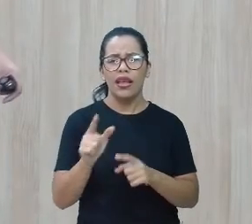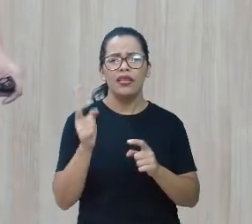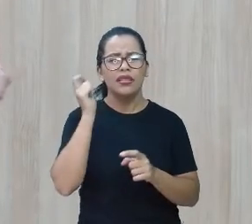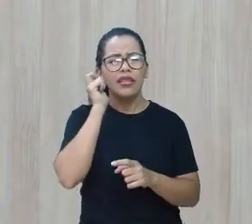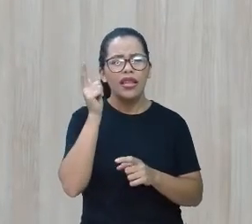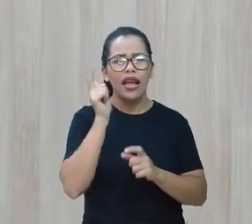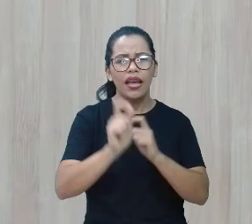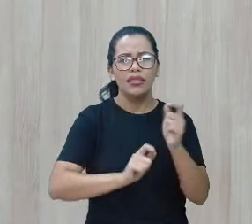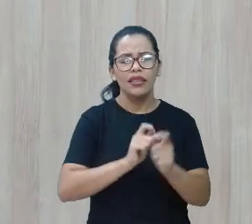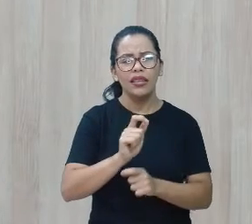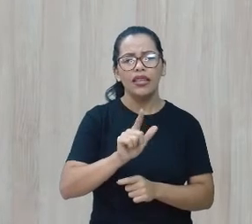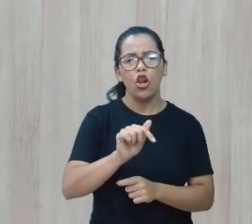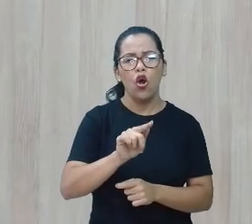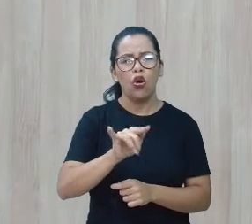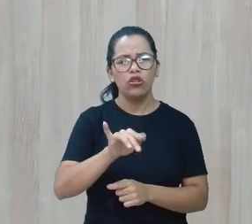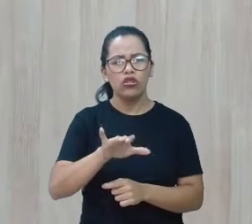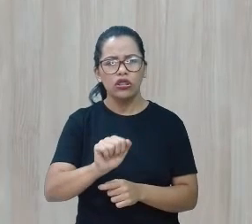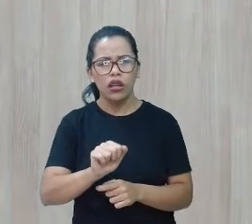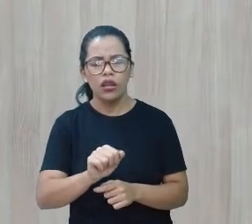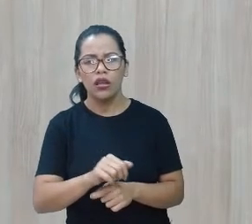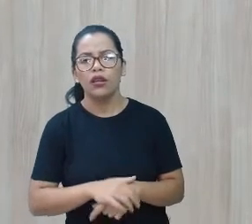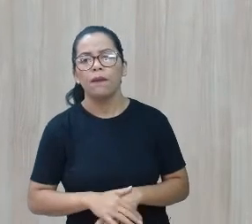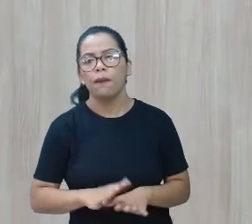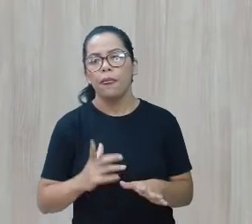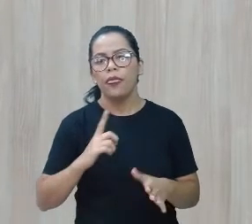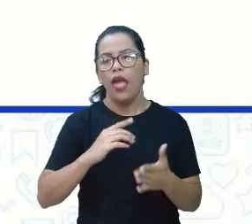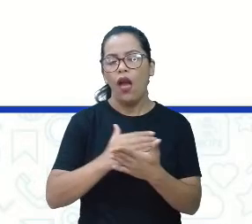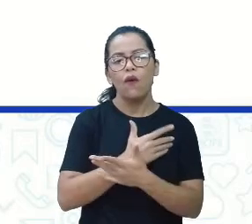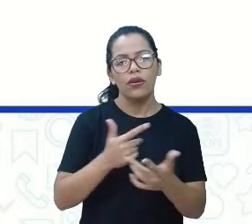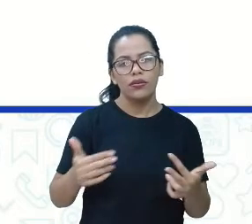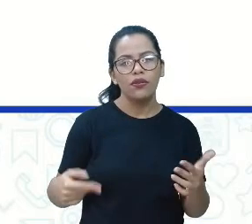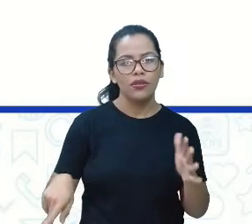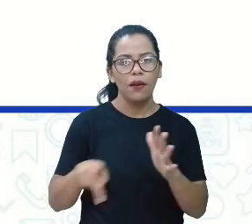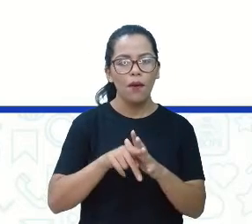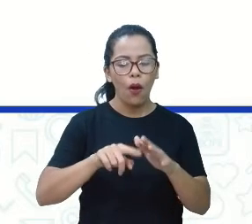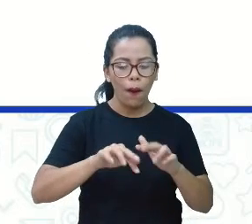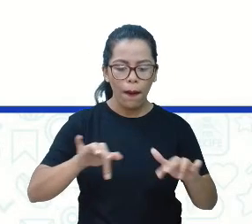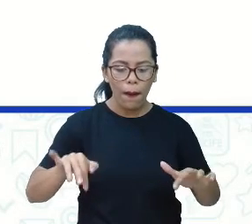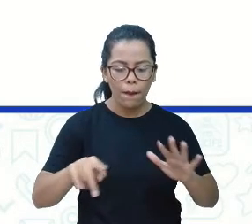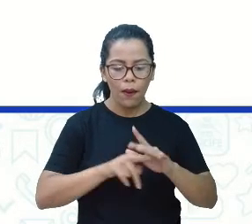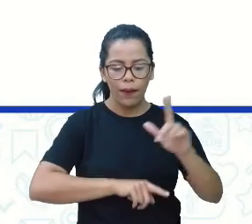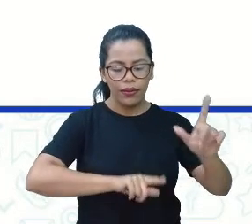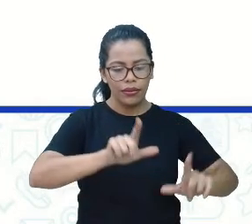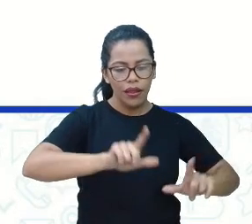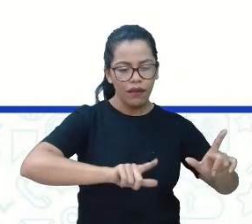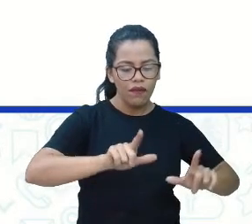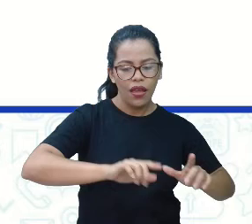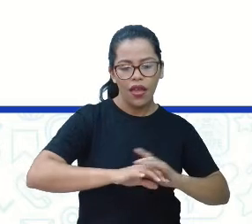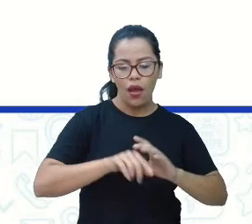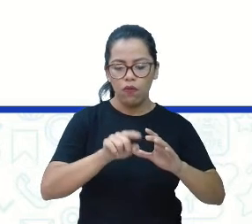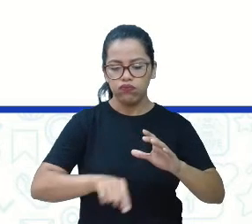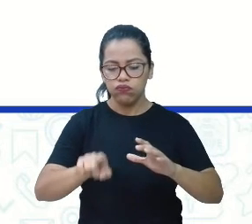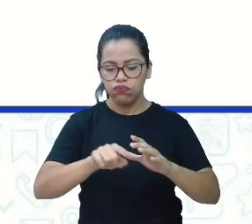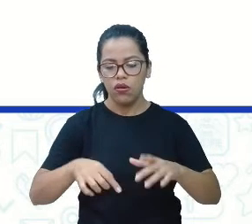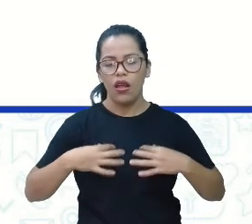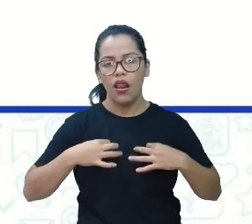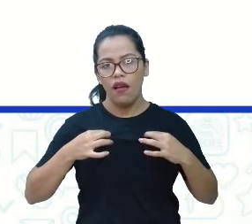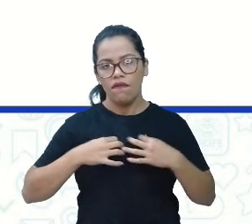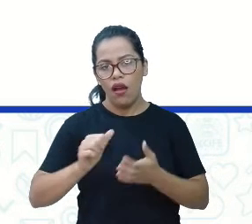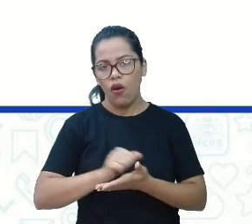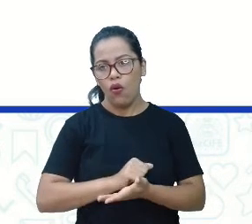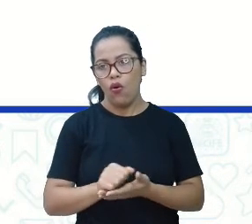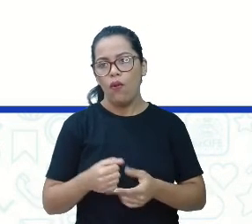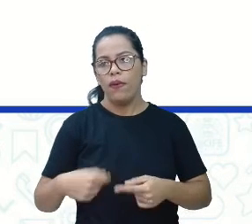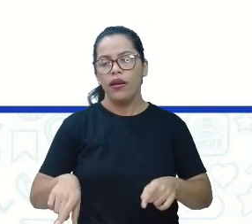programação? Trouxe aqui elementos que normalmente tem nas casas aí, uma TV, uma máquina de lavar, um micro-ondas,